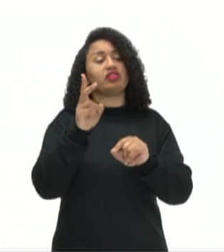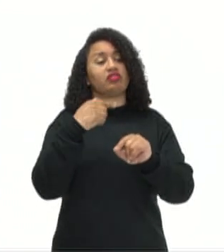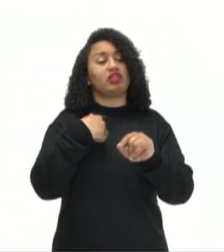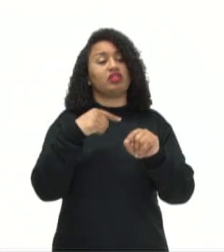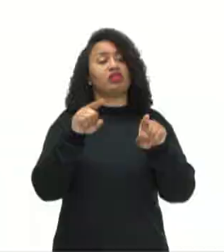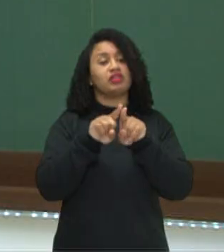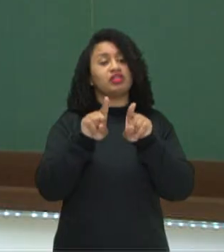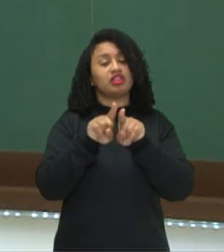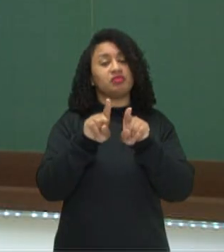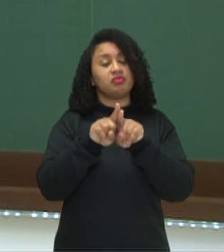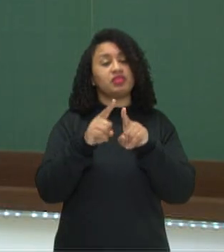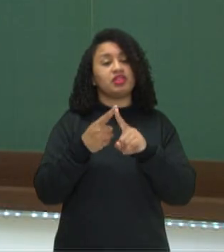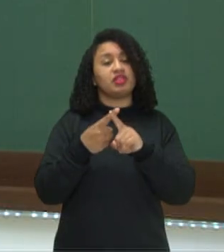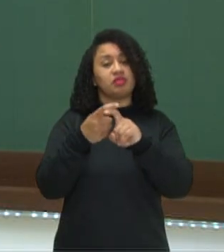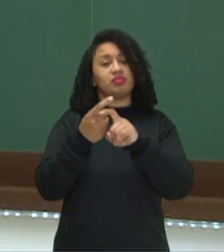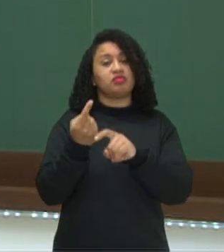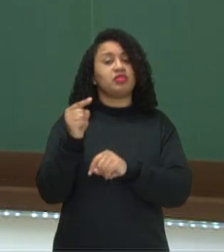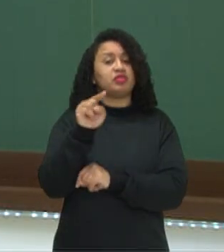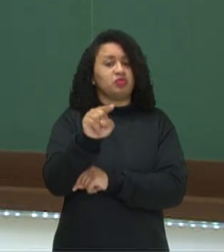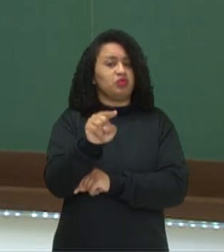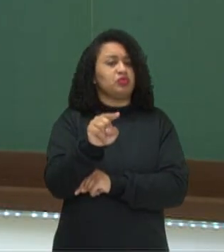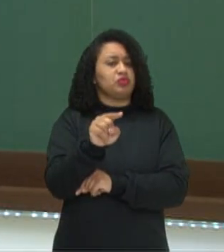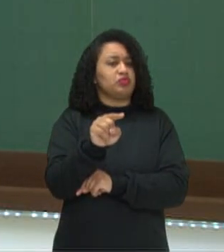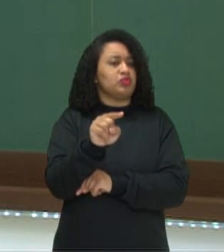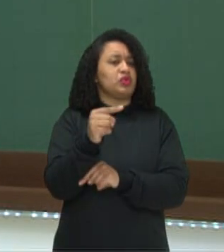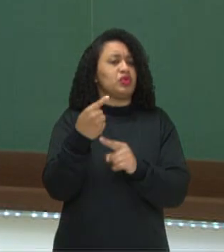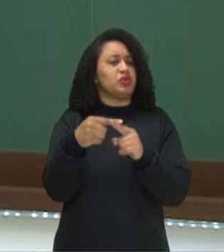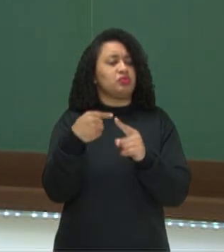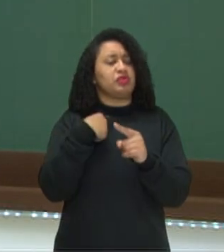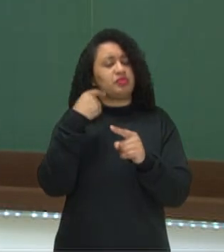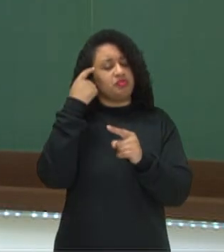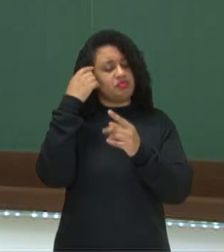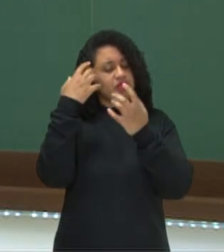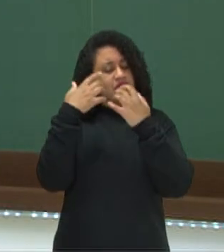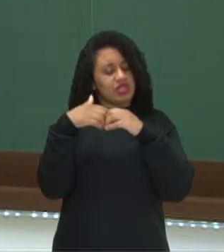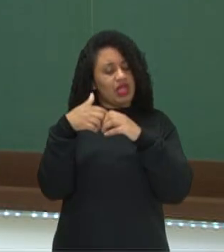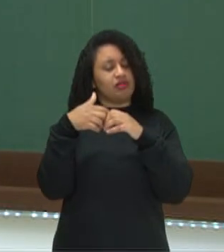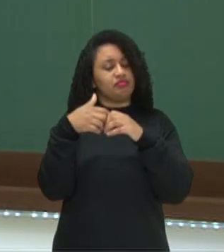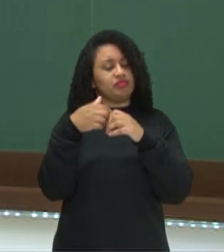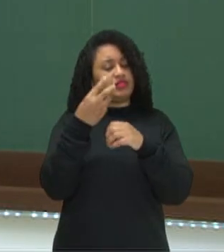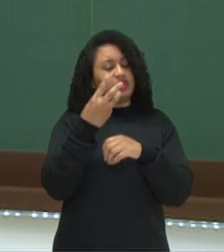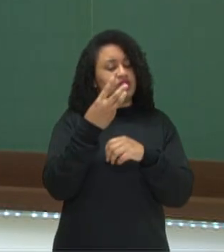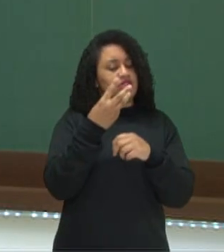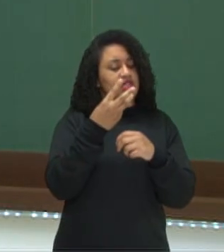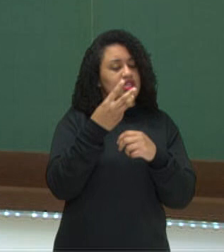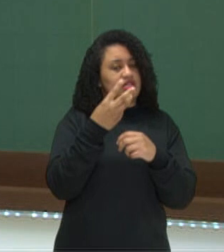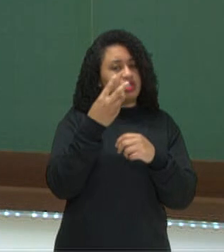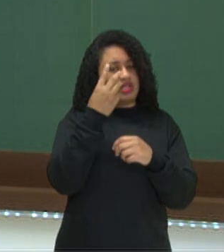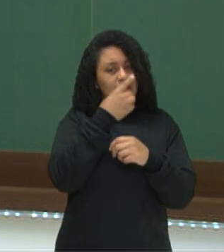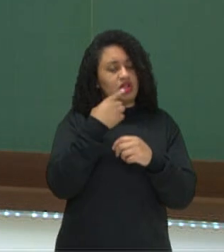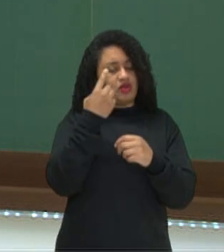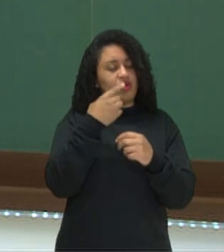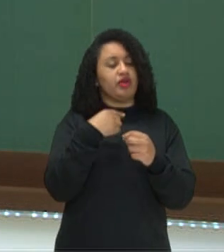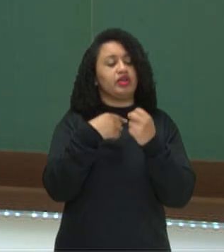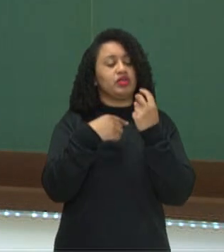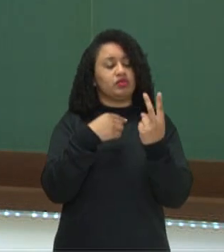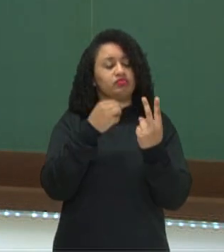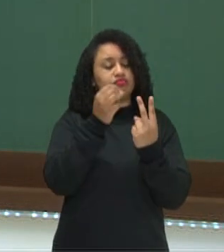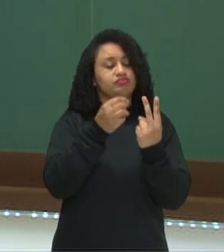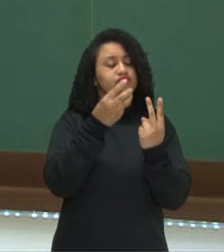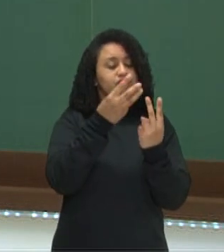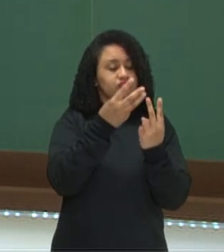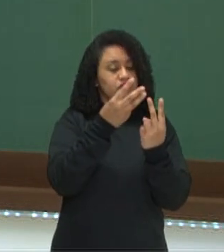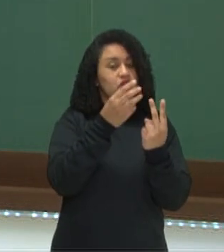tem que estar multiplicando por 1.000. Se a gente pensar ali na terceira hora, 2, que está dobrando, 2 elevado na